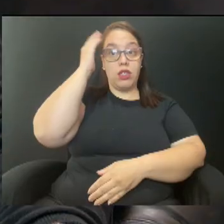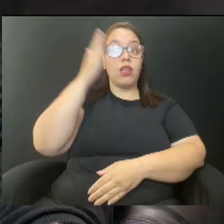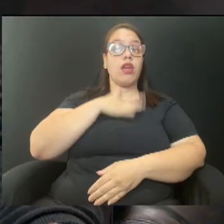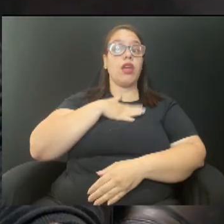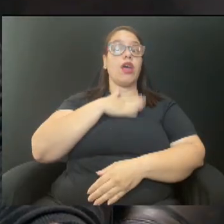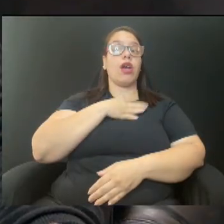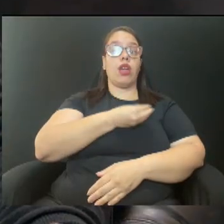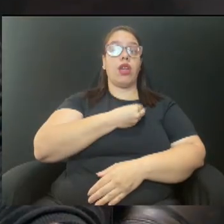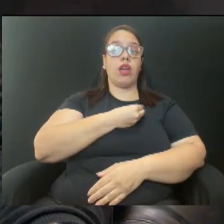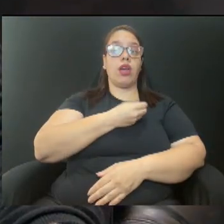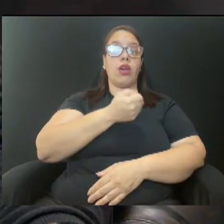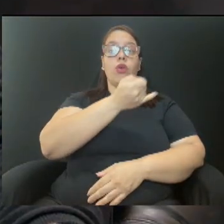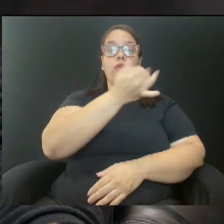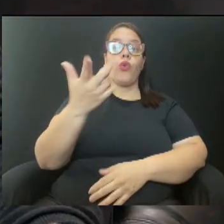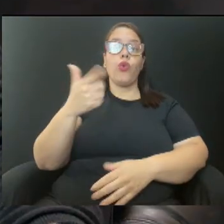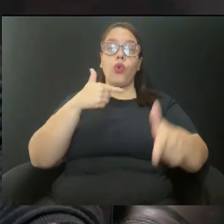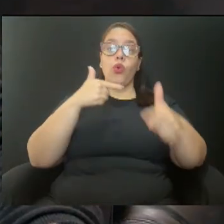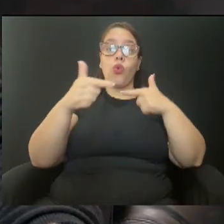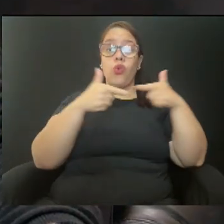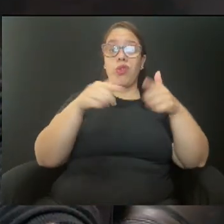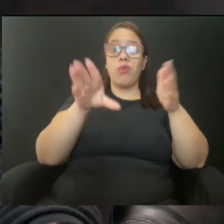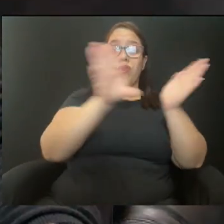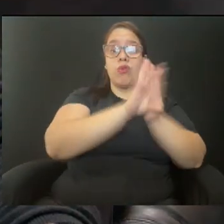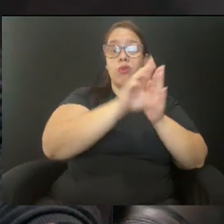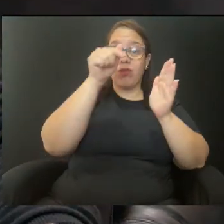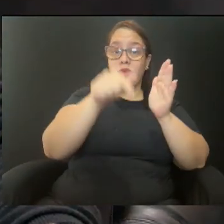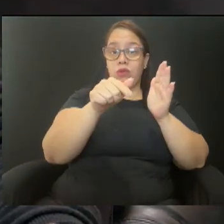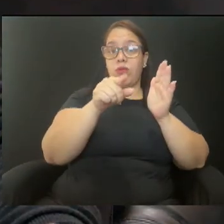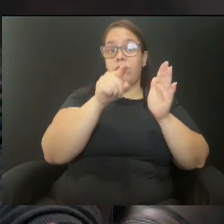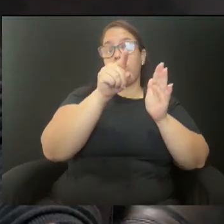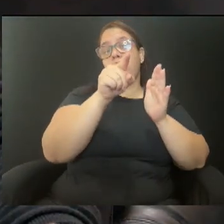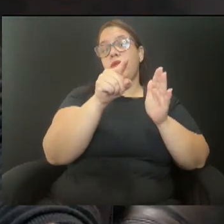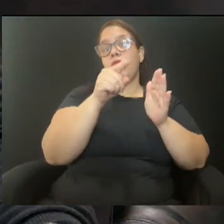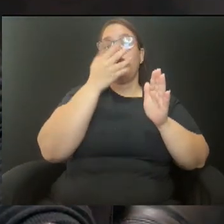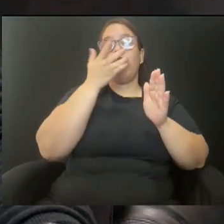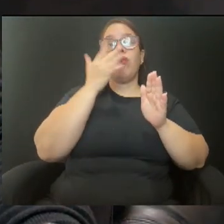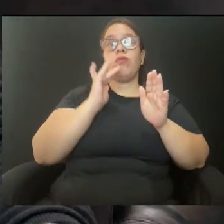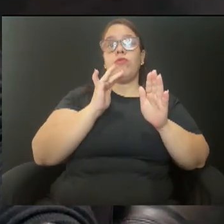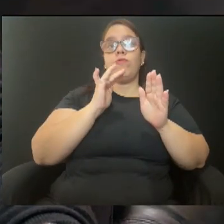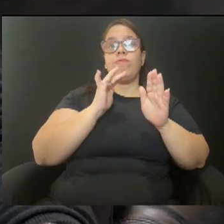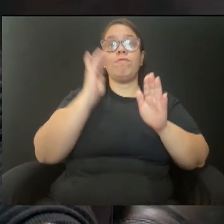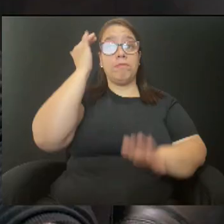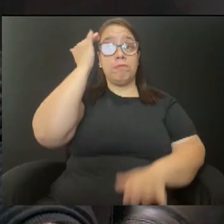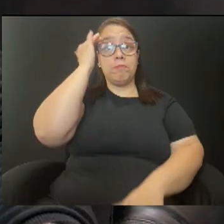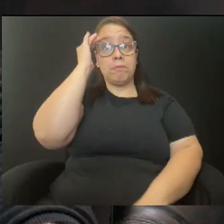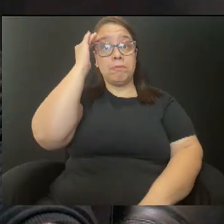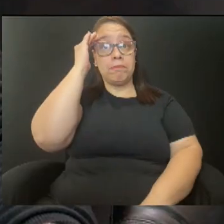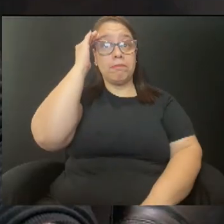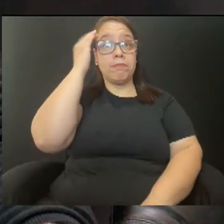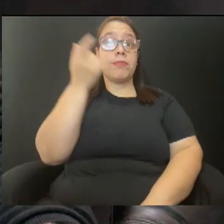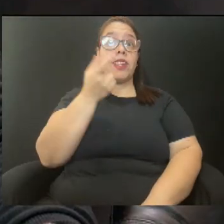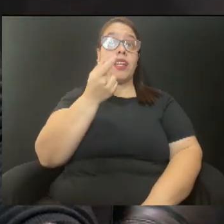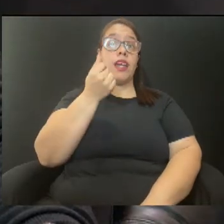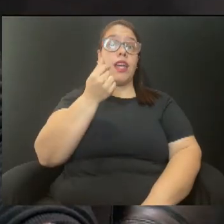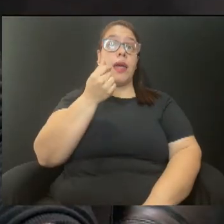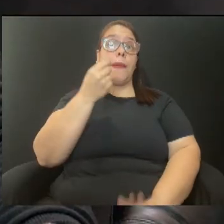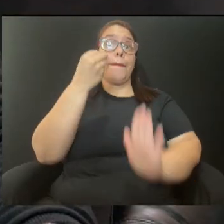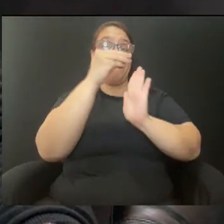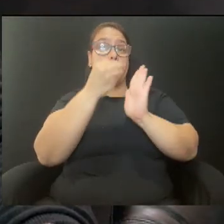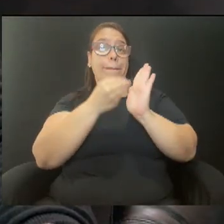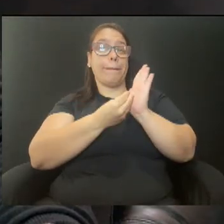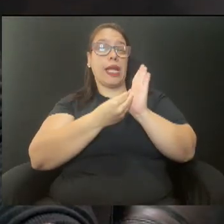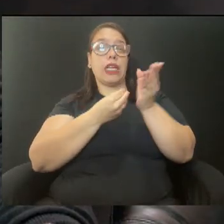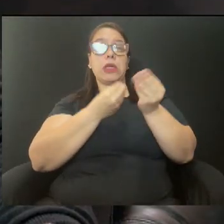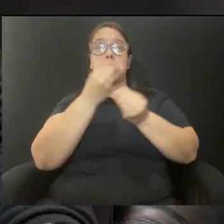que eu trabalho para isso, para chegar para você. Para a criança entender essa precificação das coisas, o quanto que ela tem que se frustrar